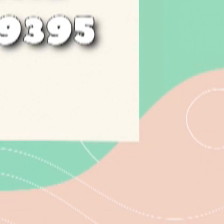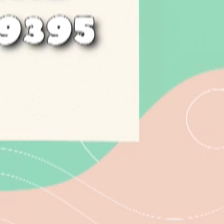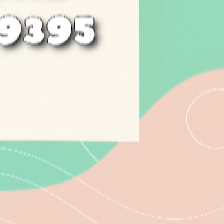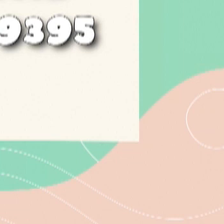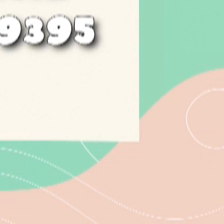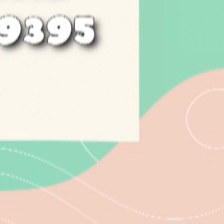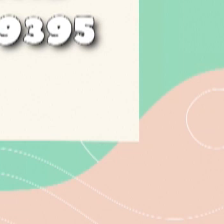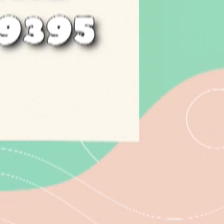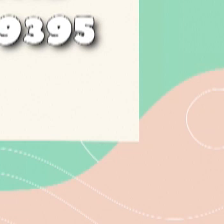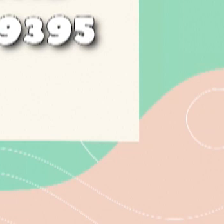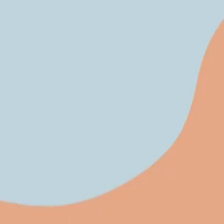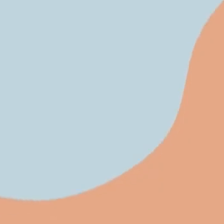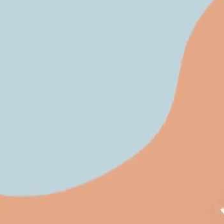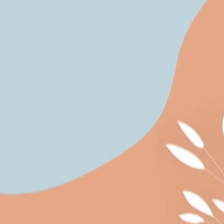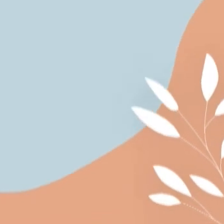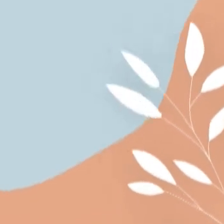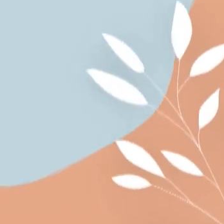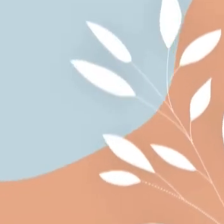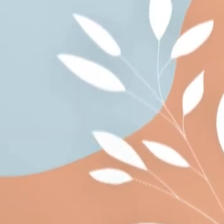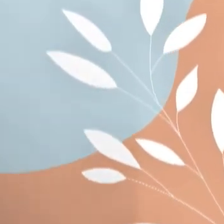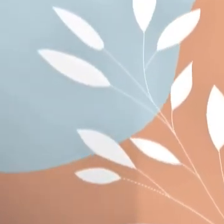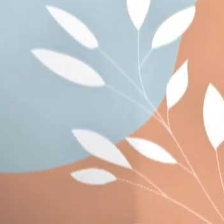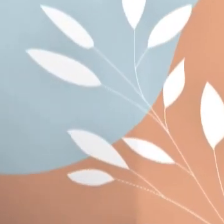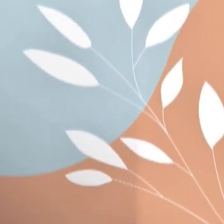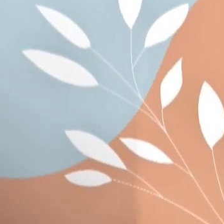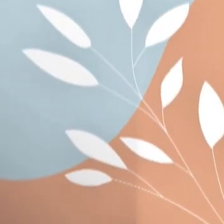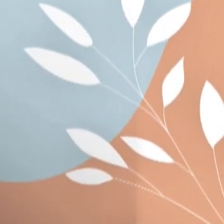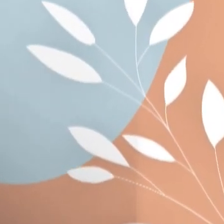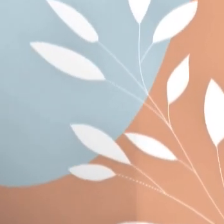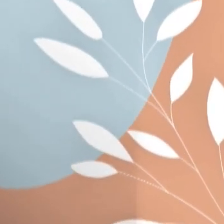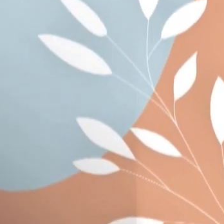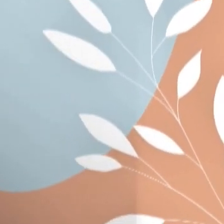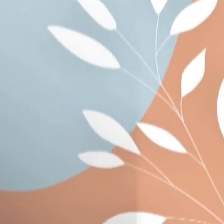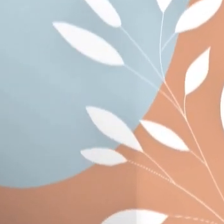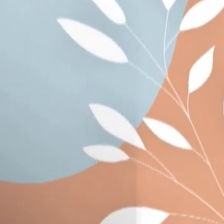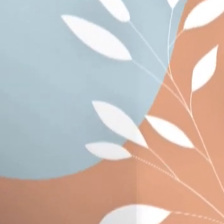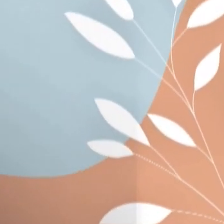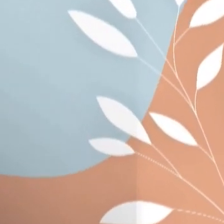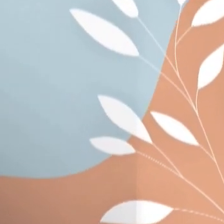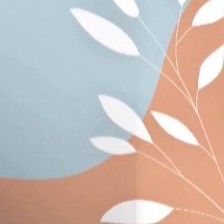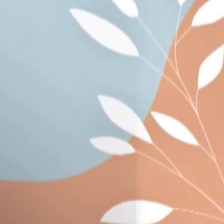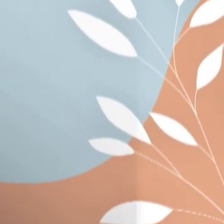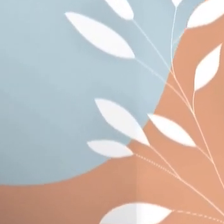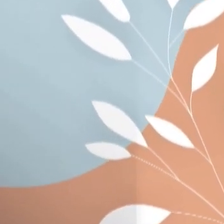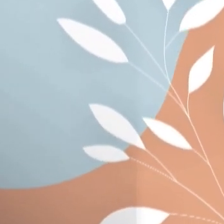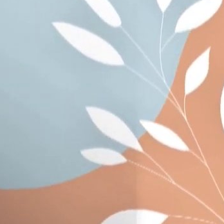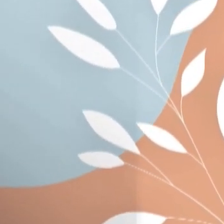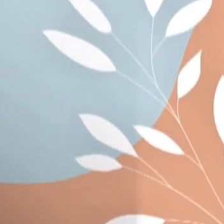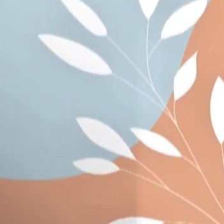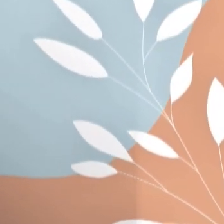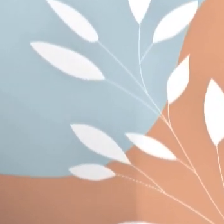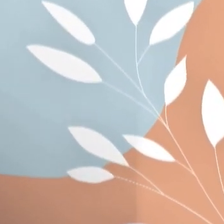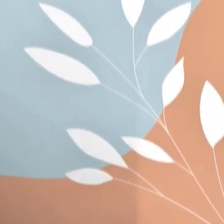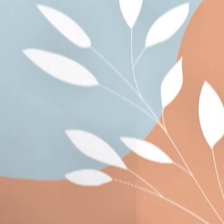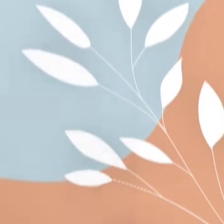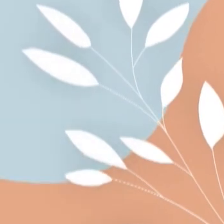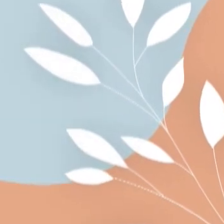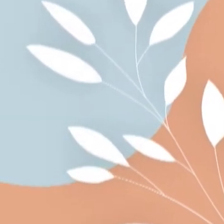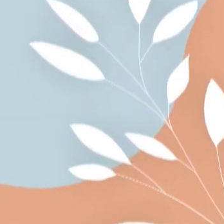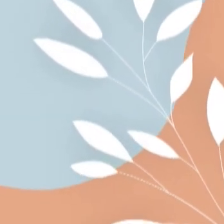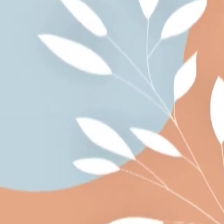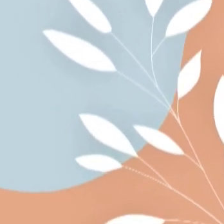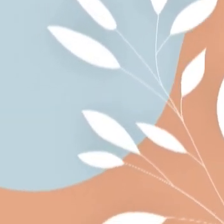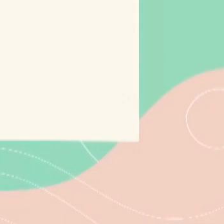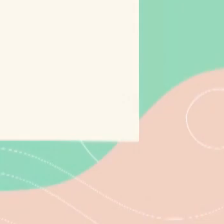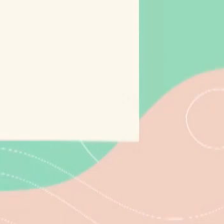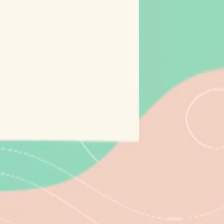pelo WhatsApp disponível. E o DPBEA, Departamento de Proteção e Bem-Estar Animal, tem 2 bichinhos